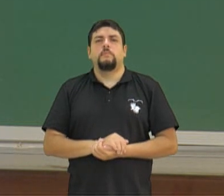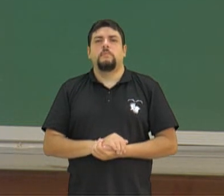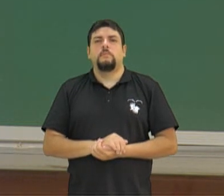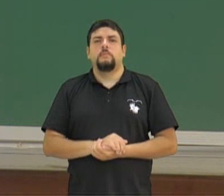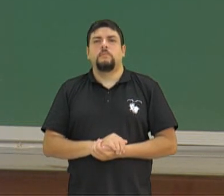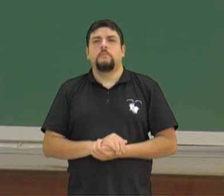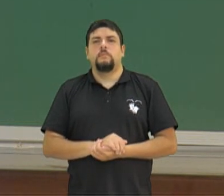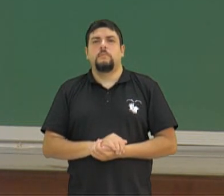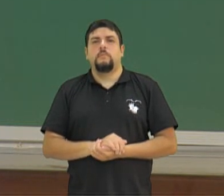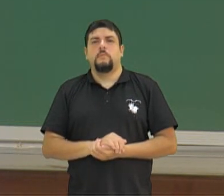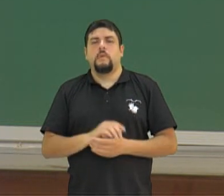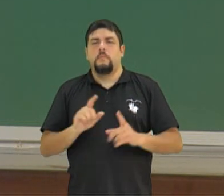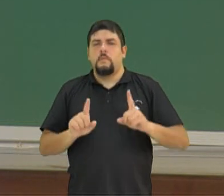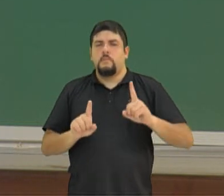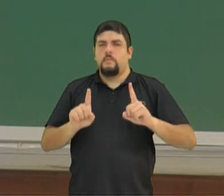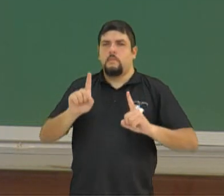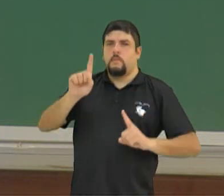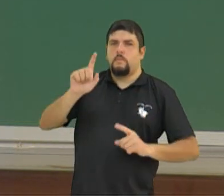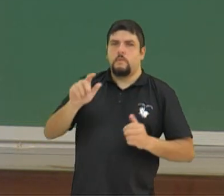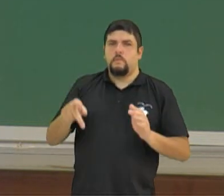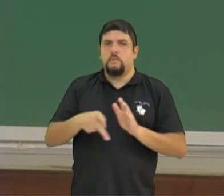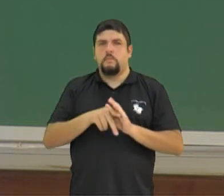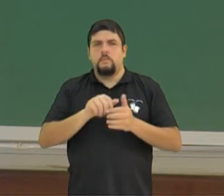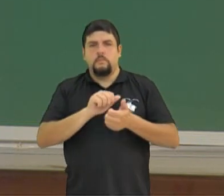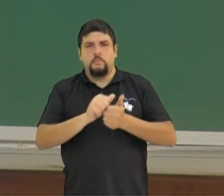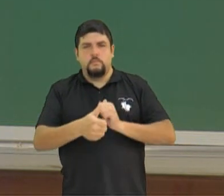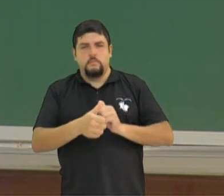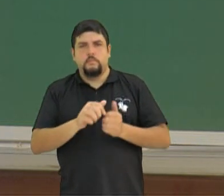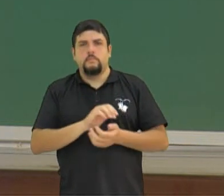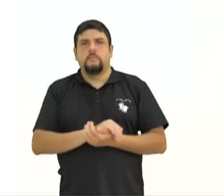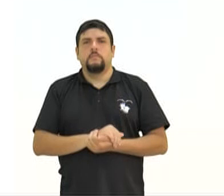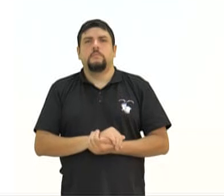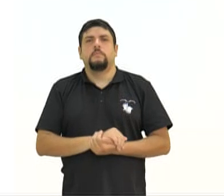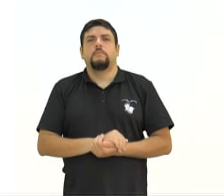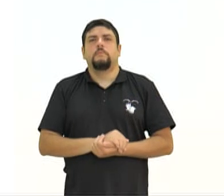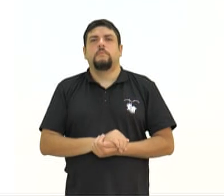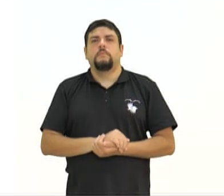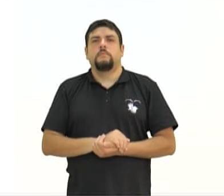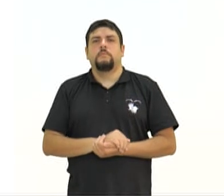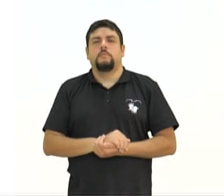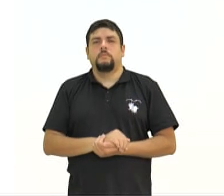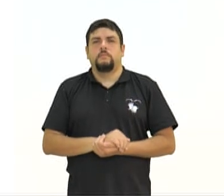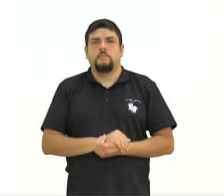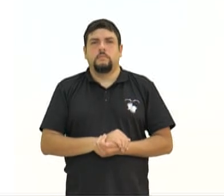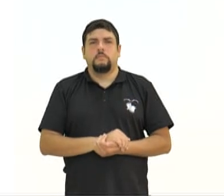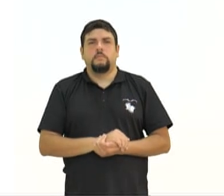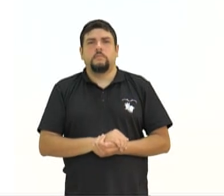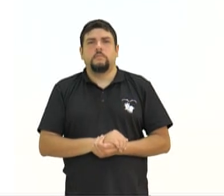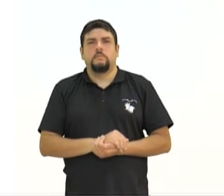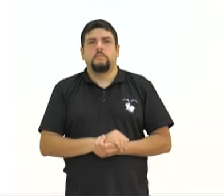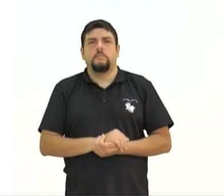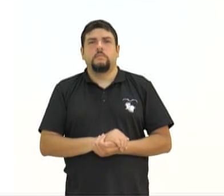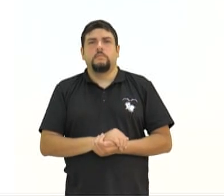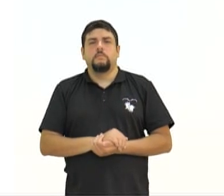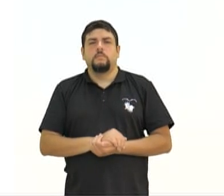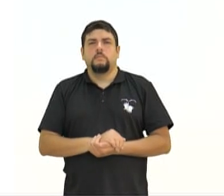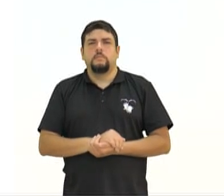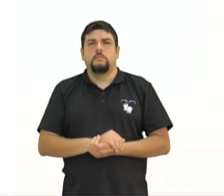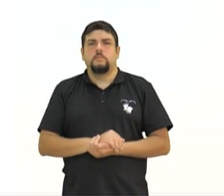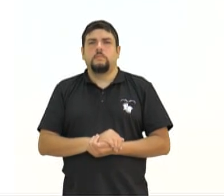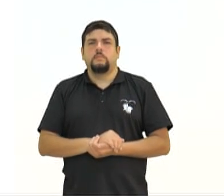dos esportes. Entre os deportes praticados, a gimnasia e atividades físicas guiadas